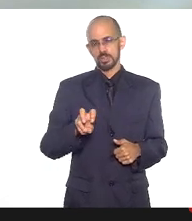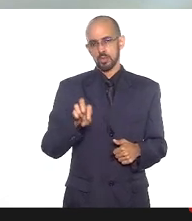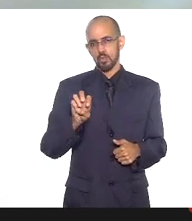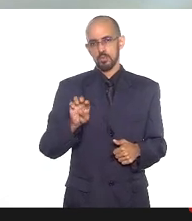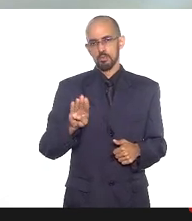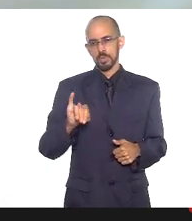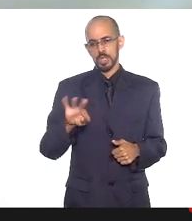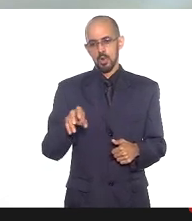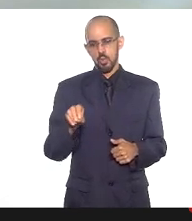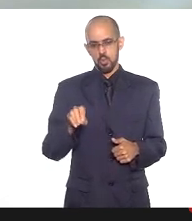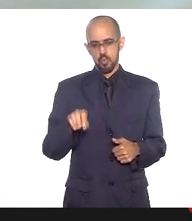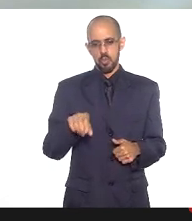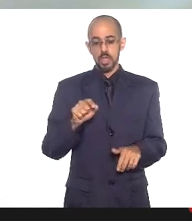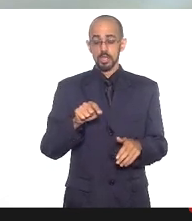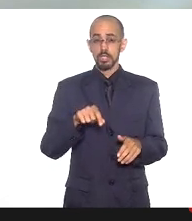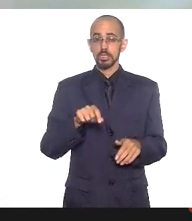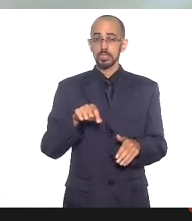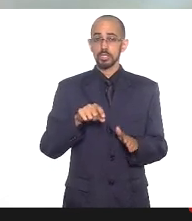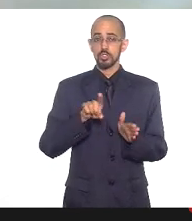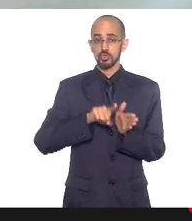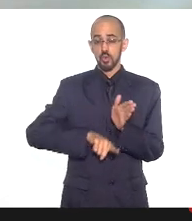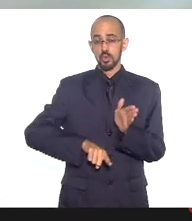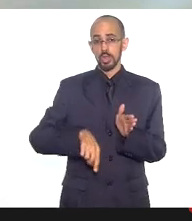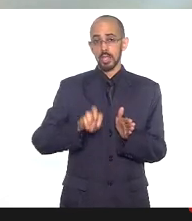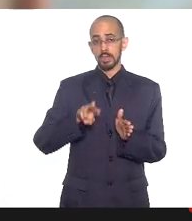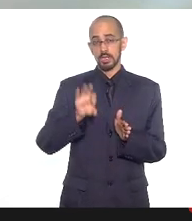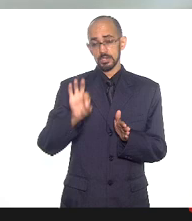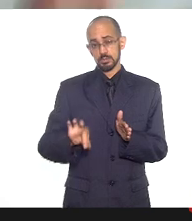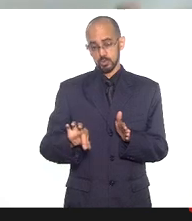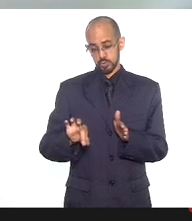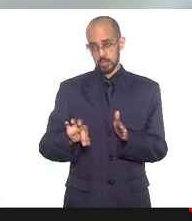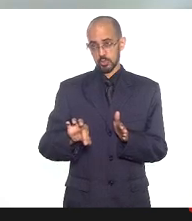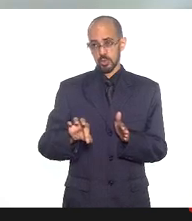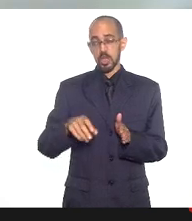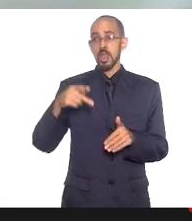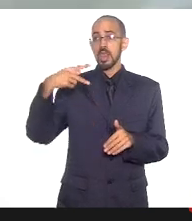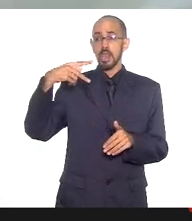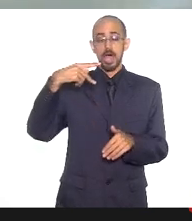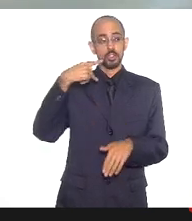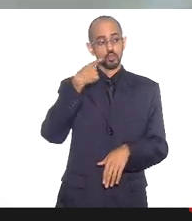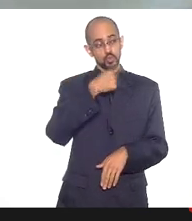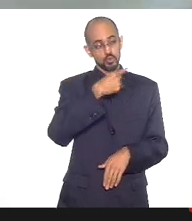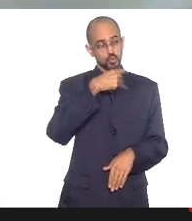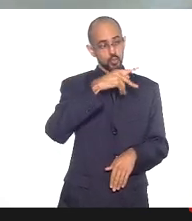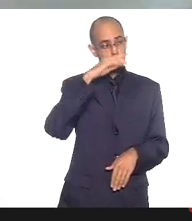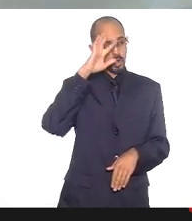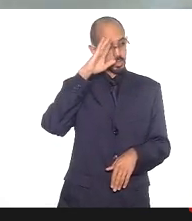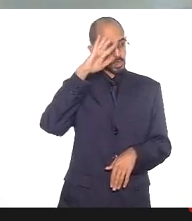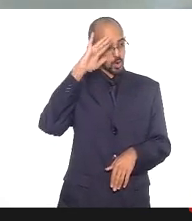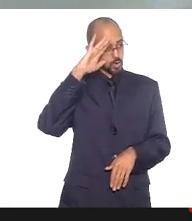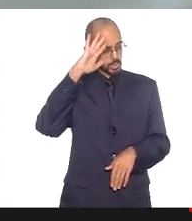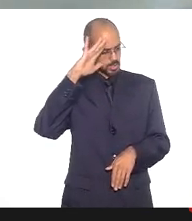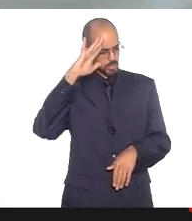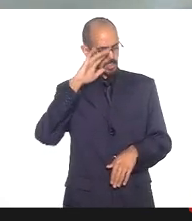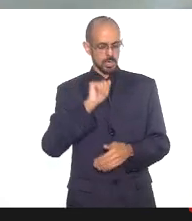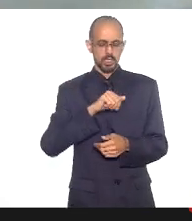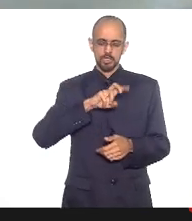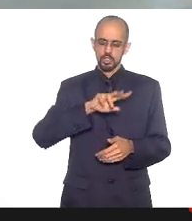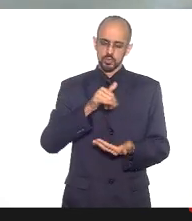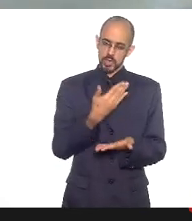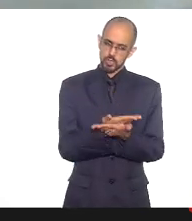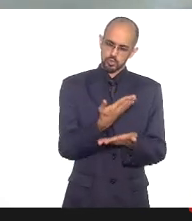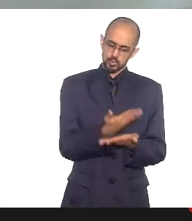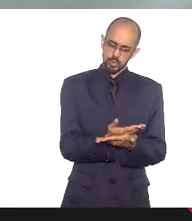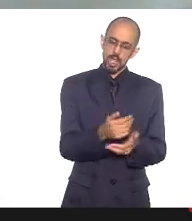3 pontos percentuais sobre o IMEI. Na sua teoria, eu não estou aqui discutindo, mas vamos estudar isso, eu